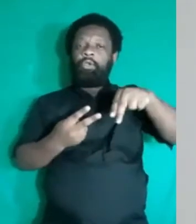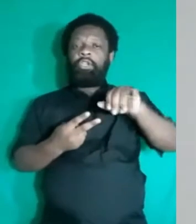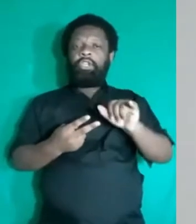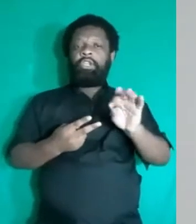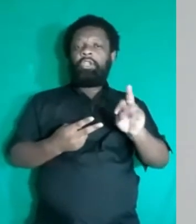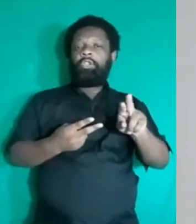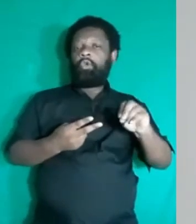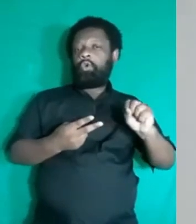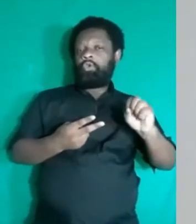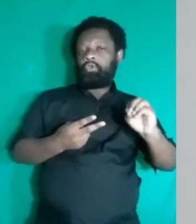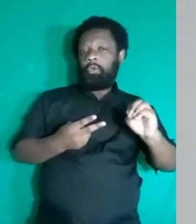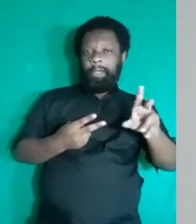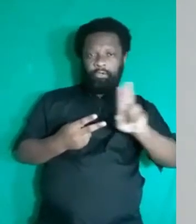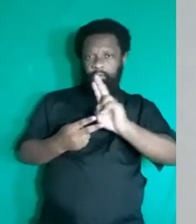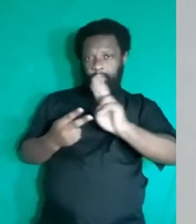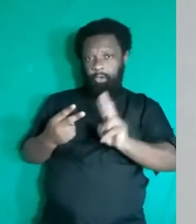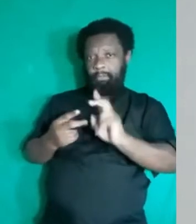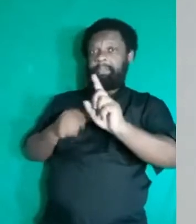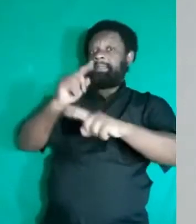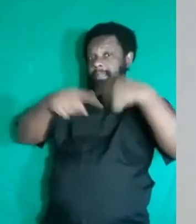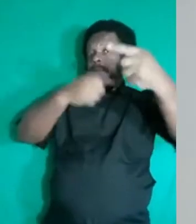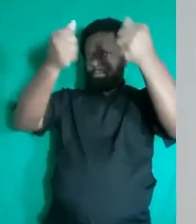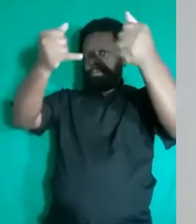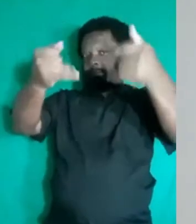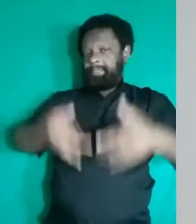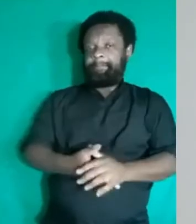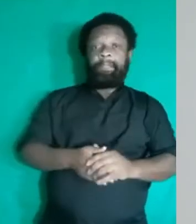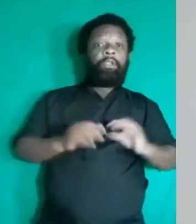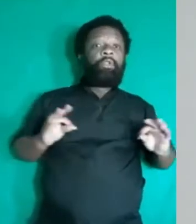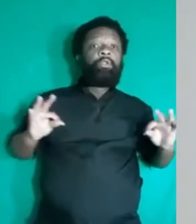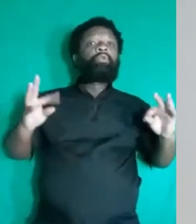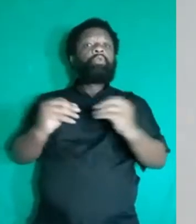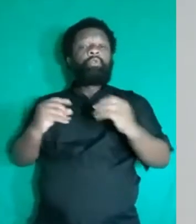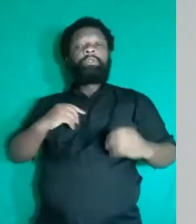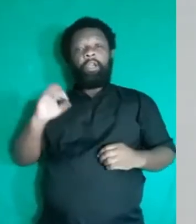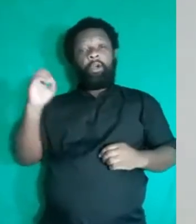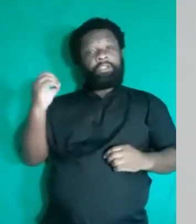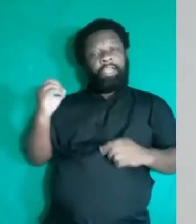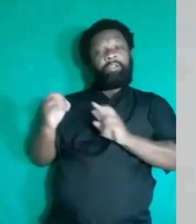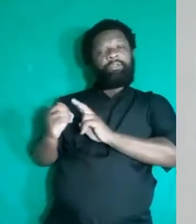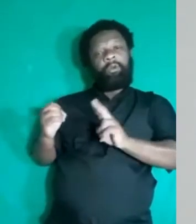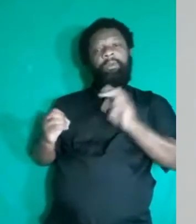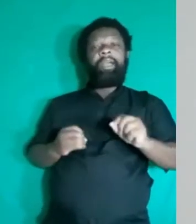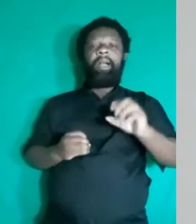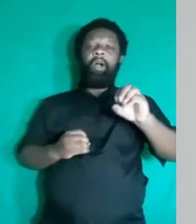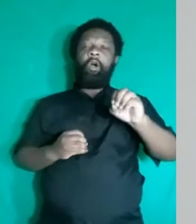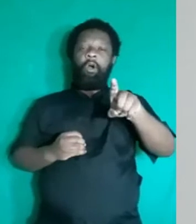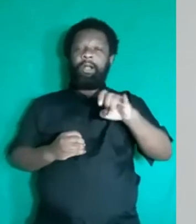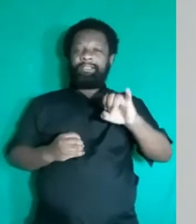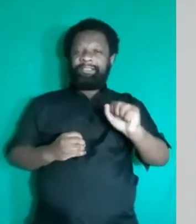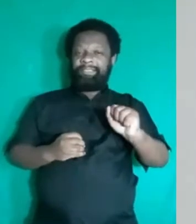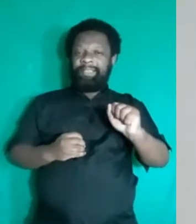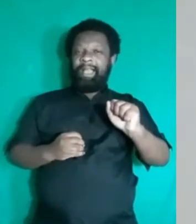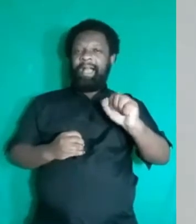também aqui o ácido nitroso. Não se preocupem ainda com a nomenclatura que nós já vamos aprender. Então, todos eles apresentam oxigênio, por